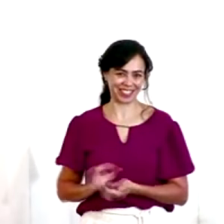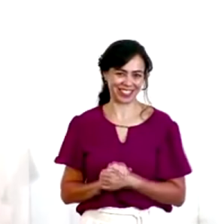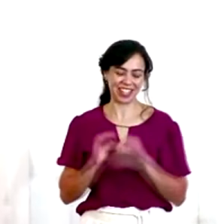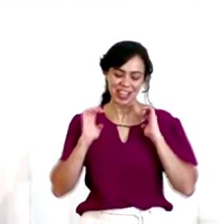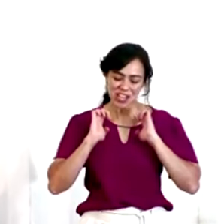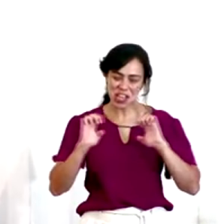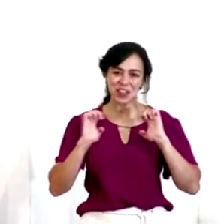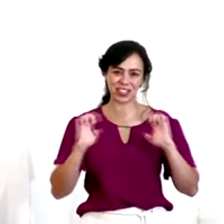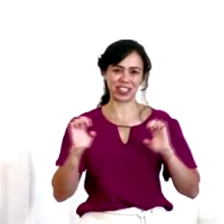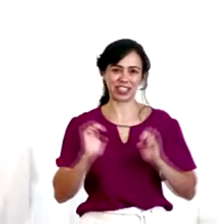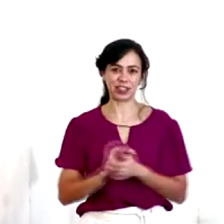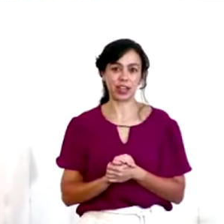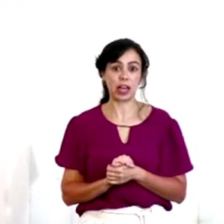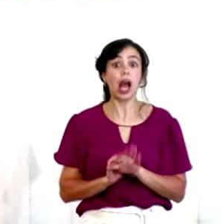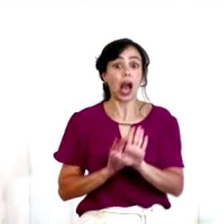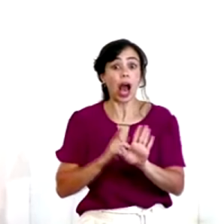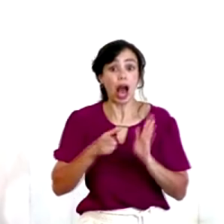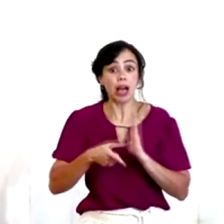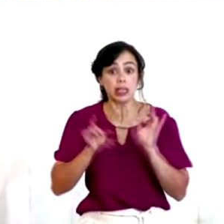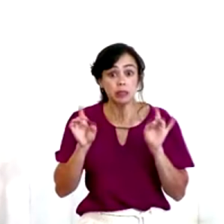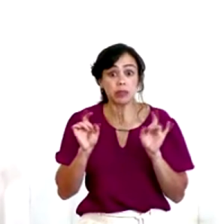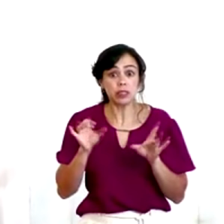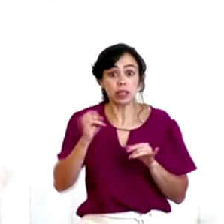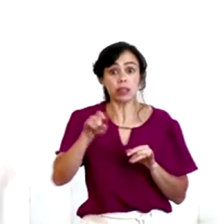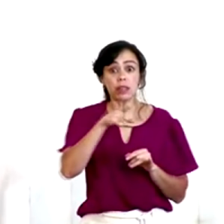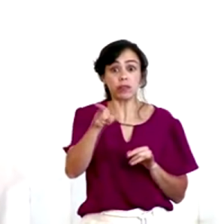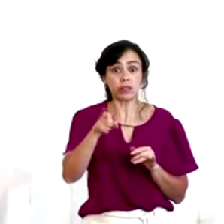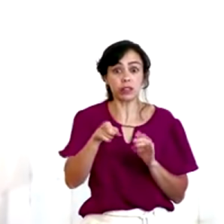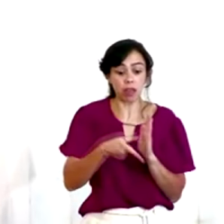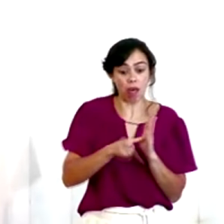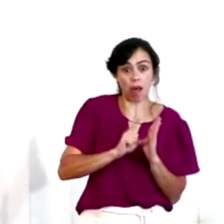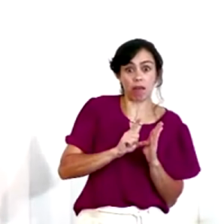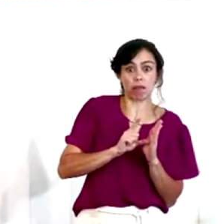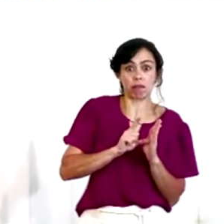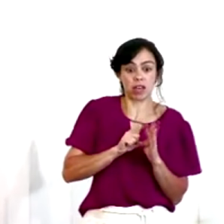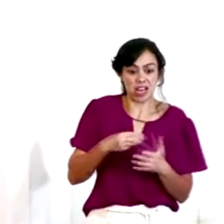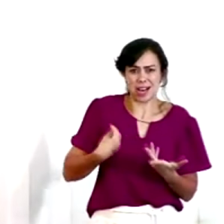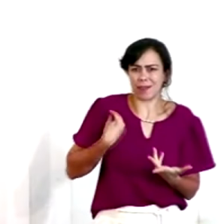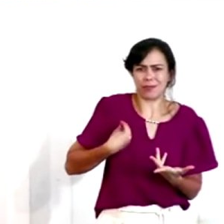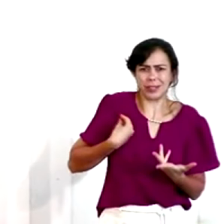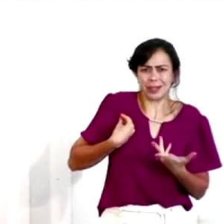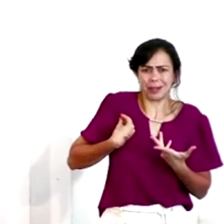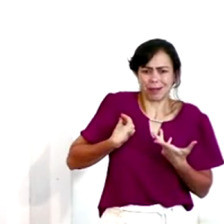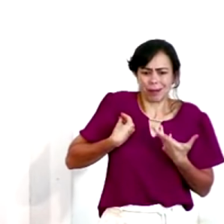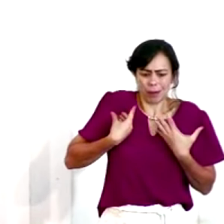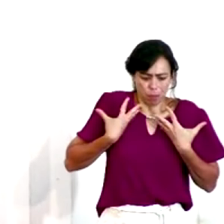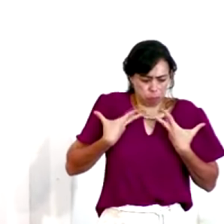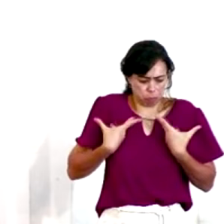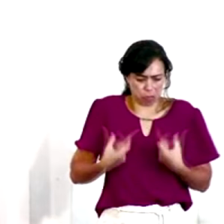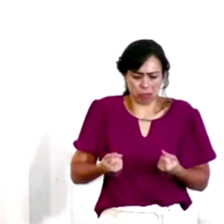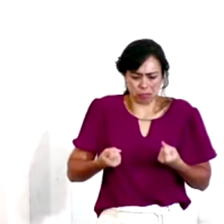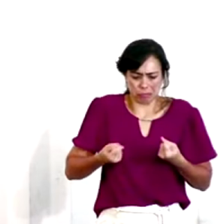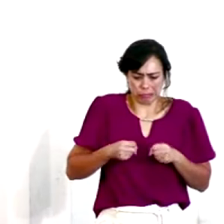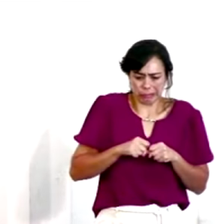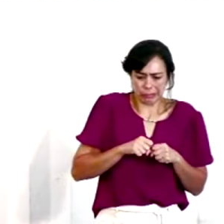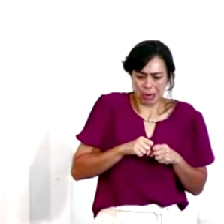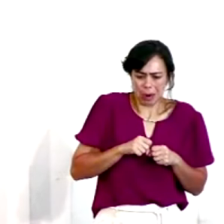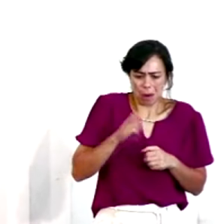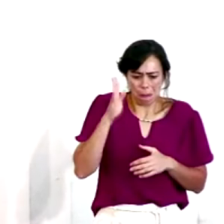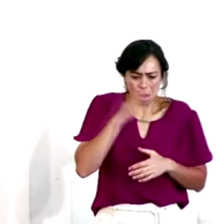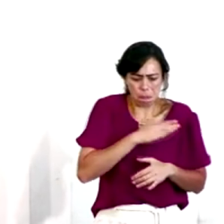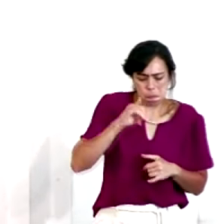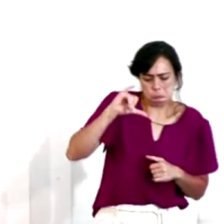vida extremamente quebrada. Você pode se recordar,